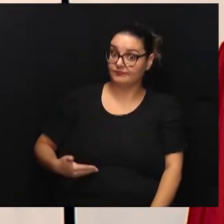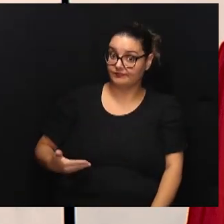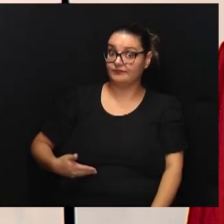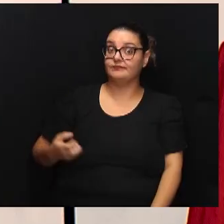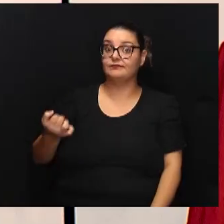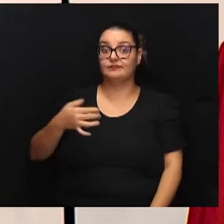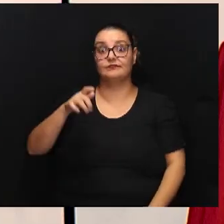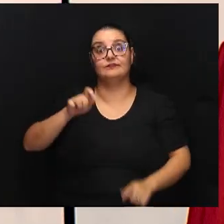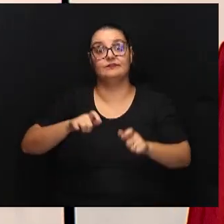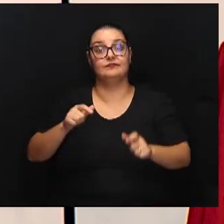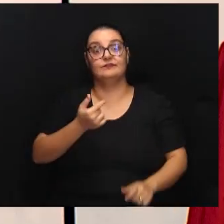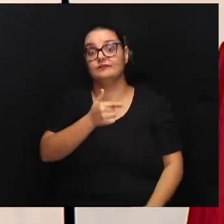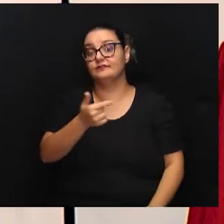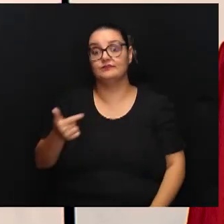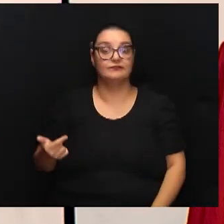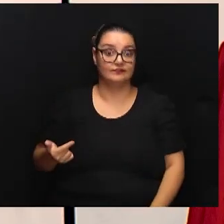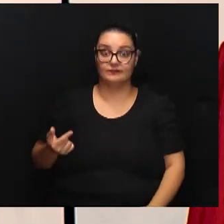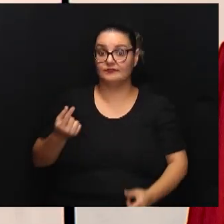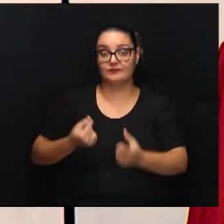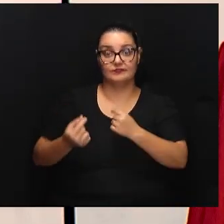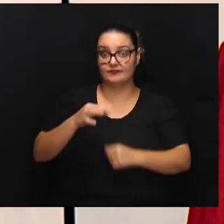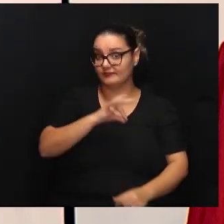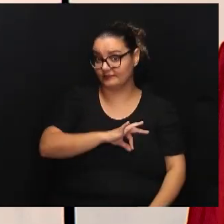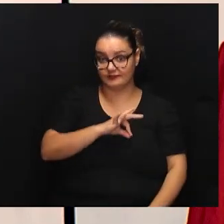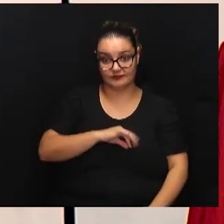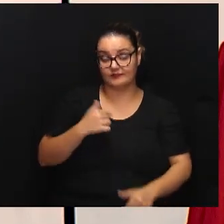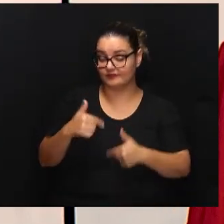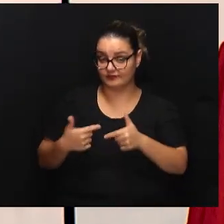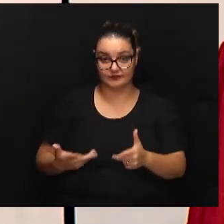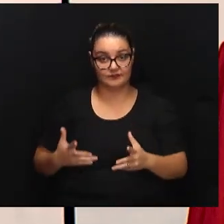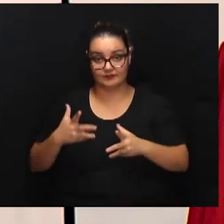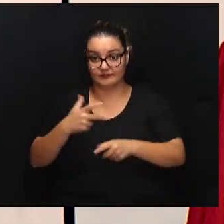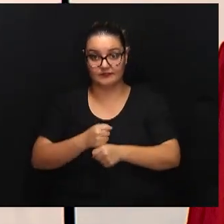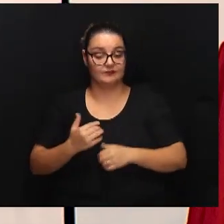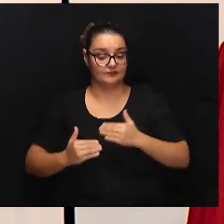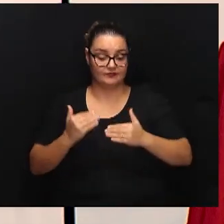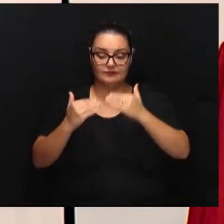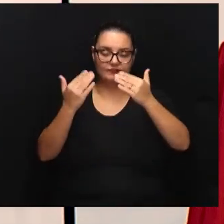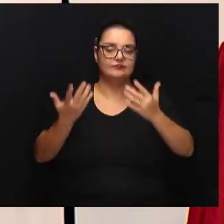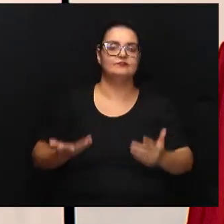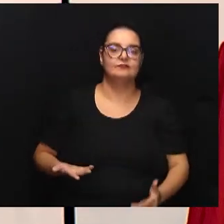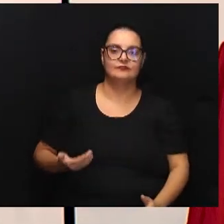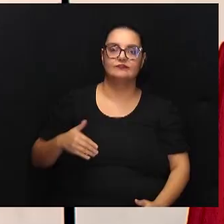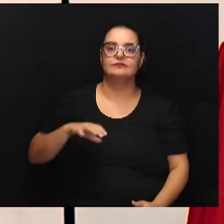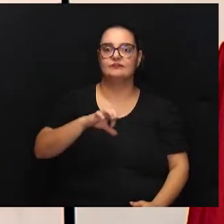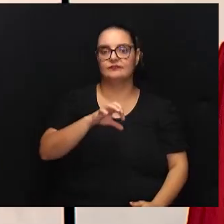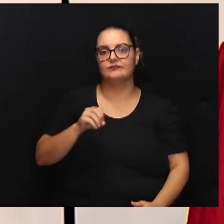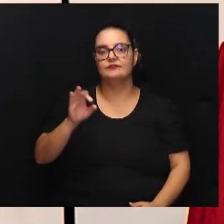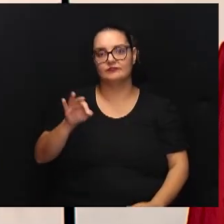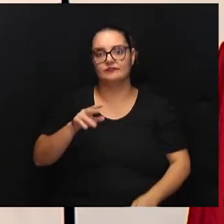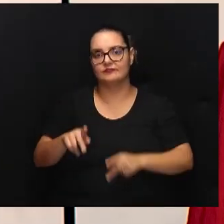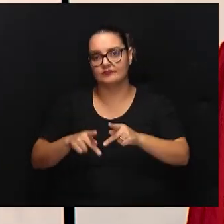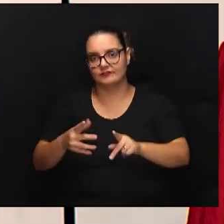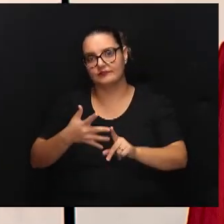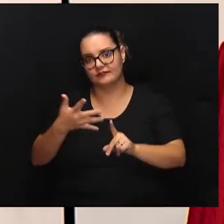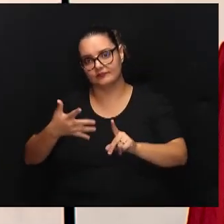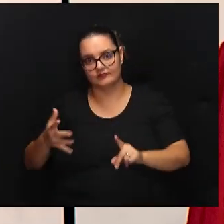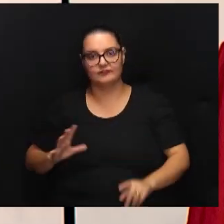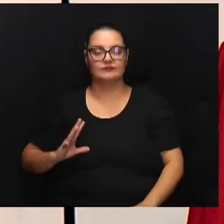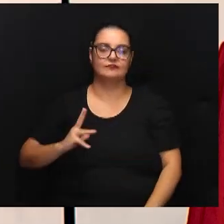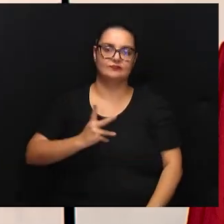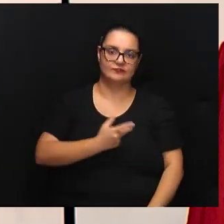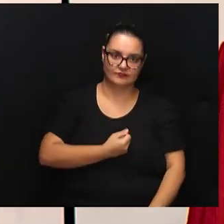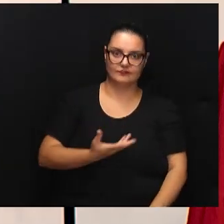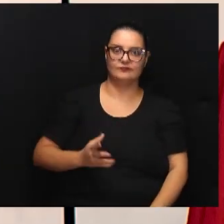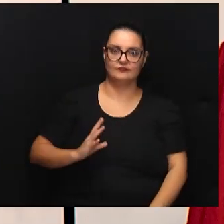de trabalho totalmente desenvolvida? Mais de 90% da população trans trabalha com serviços de prostituição,